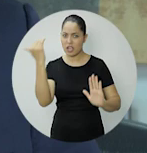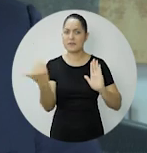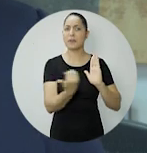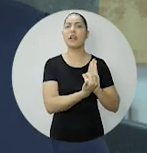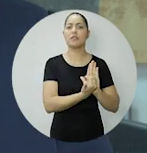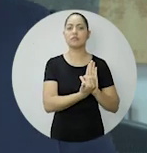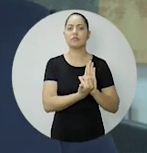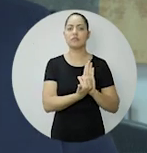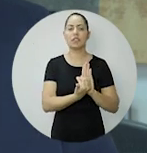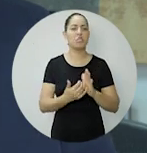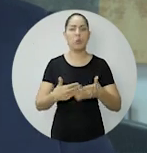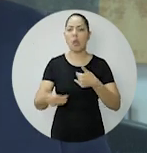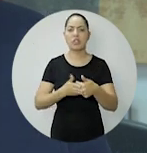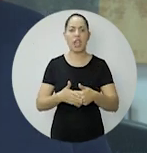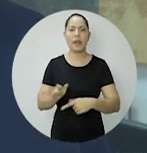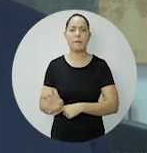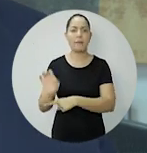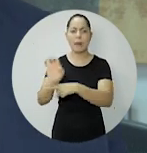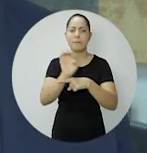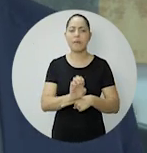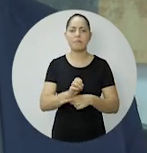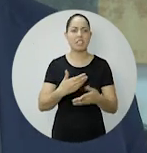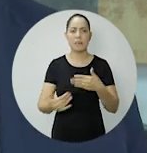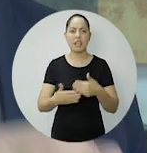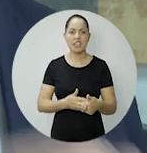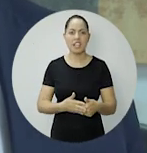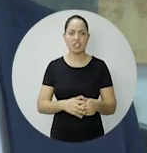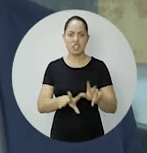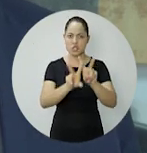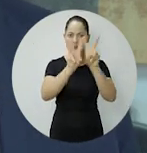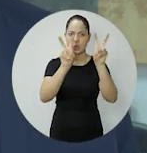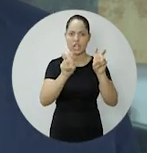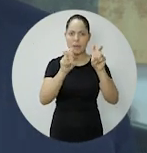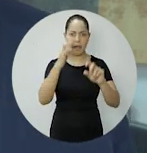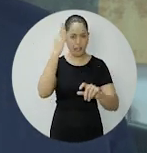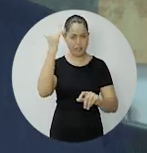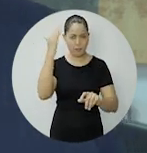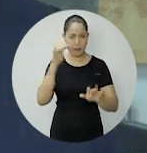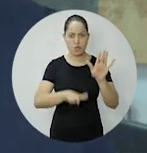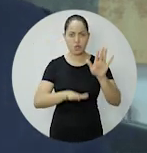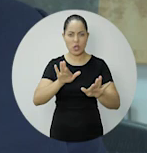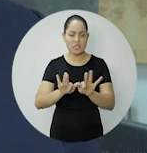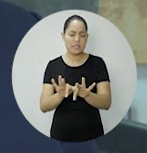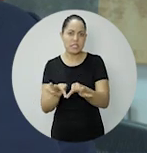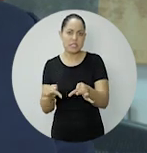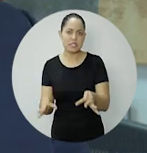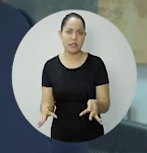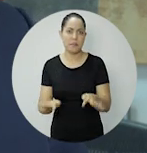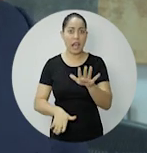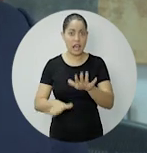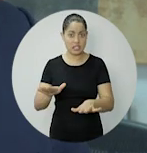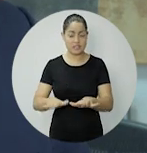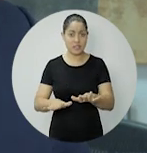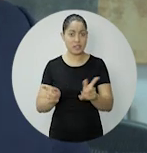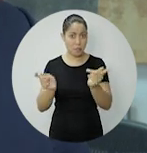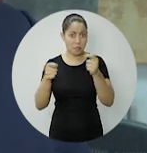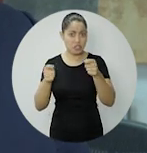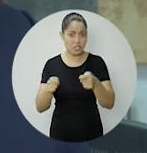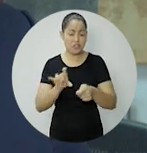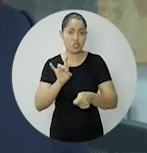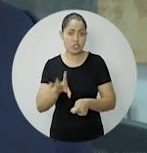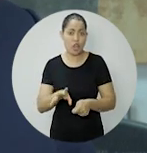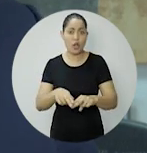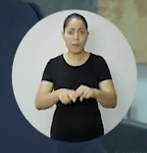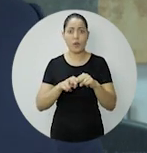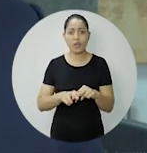questões, nas grandes causas do país e naquela pequena questão, na pequena causa, que muitas vezes só é possível